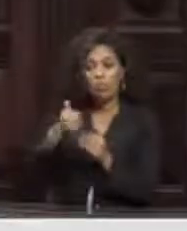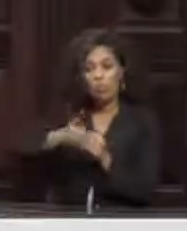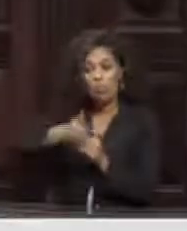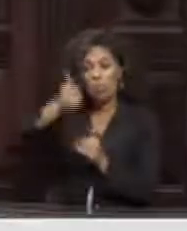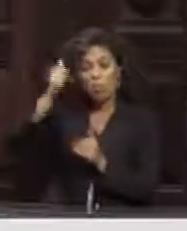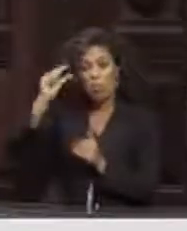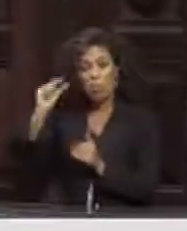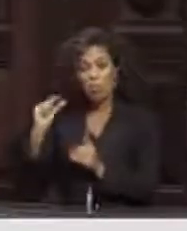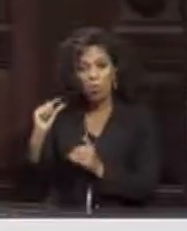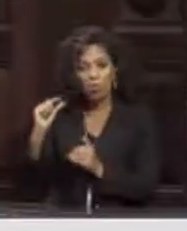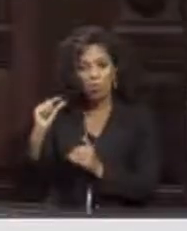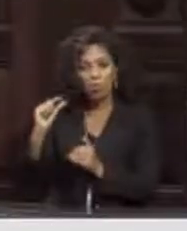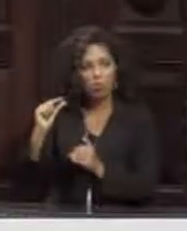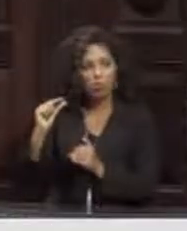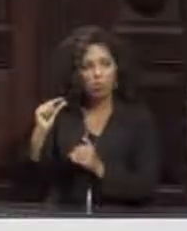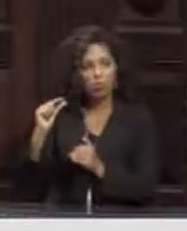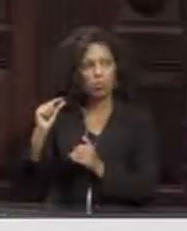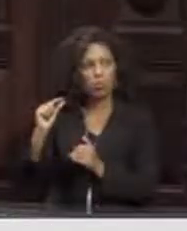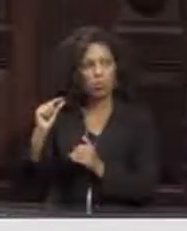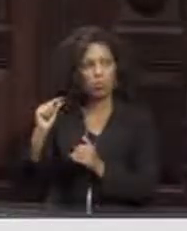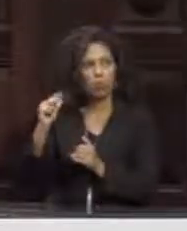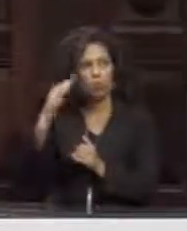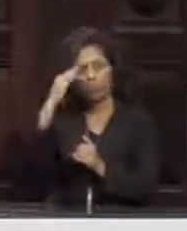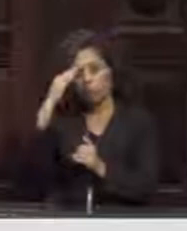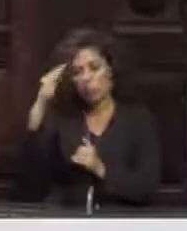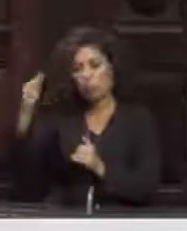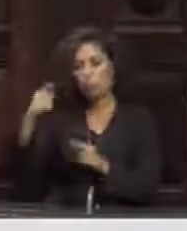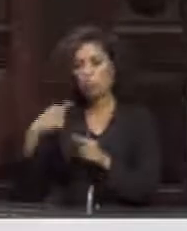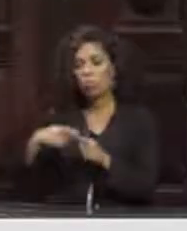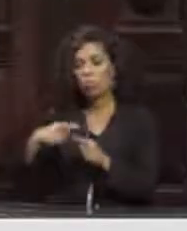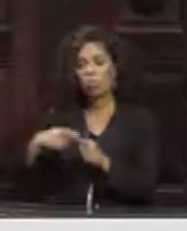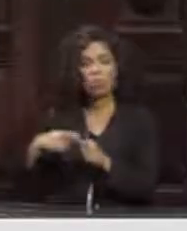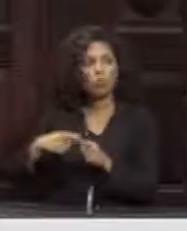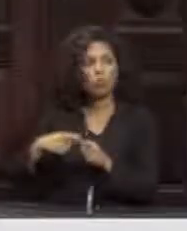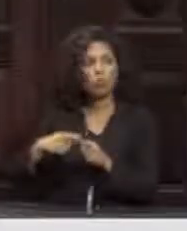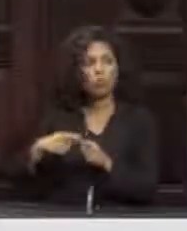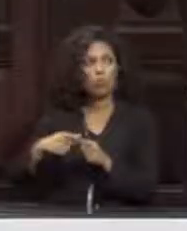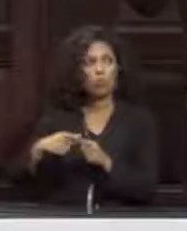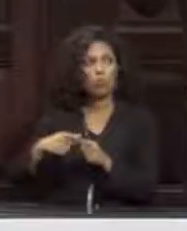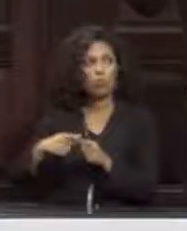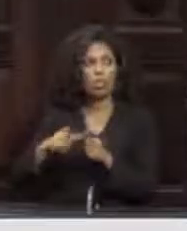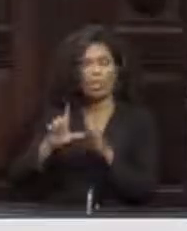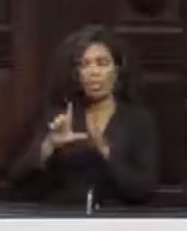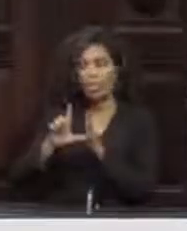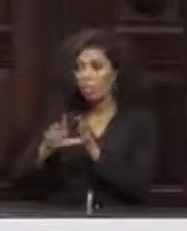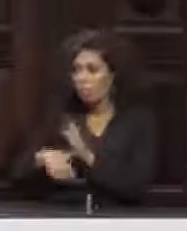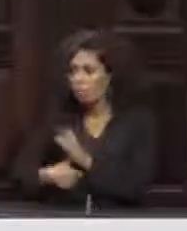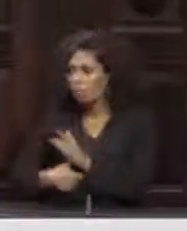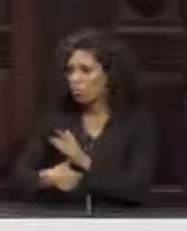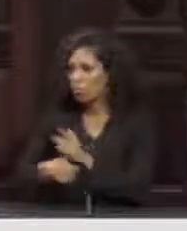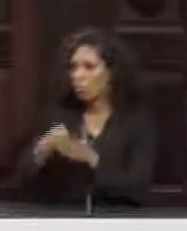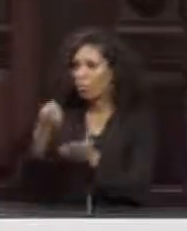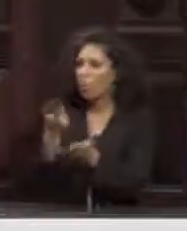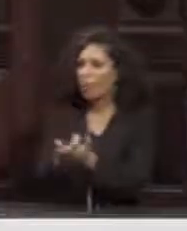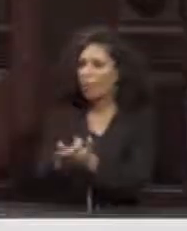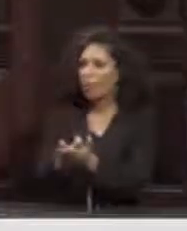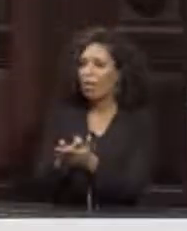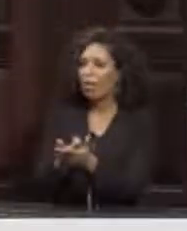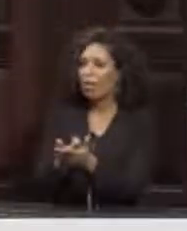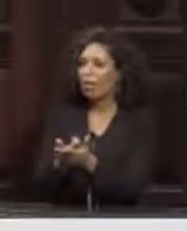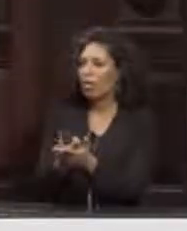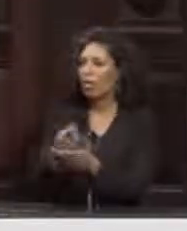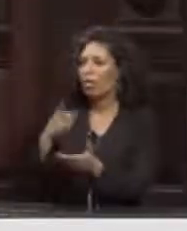principalmente porque adiou o pagamento da sua dívida com a União, transferindo